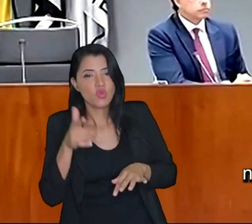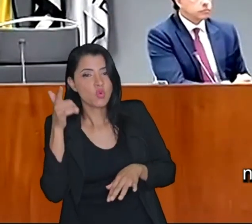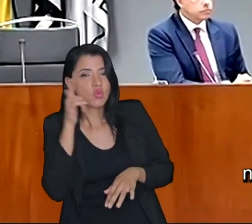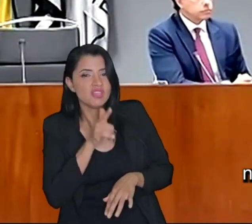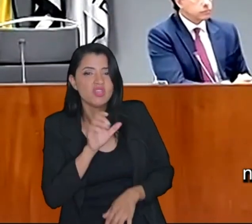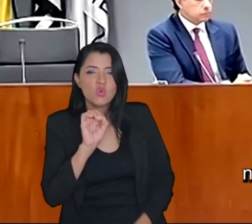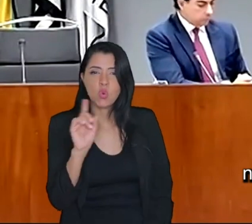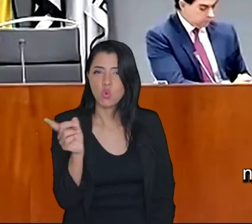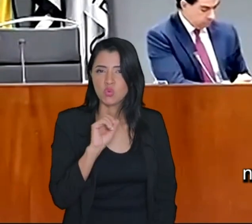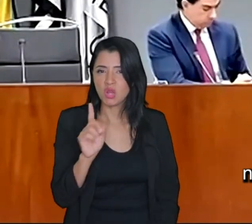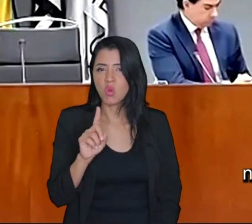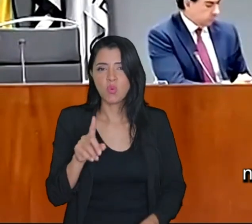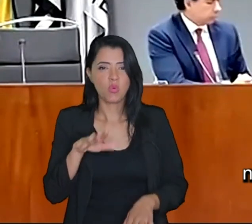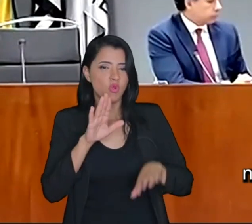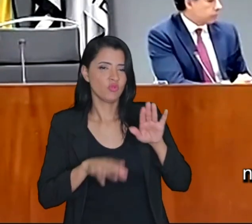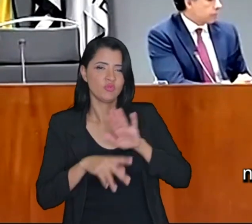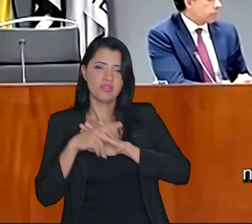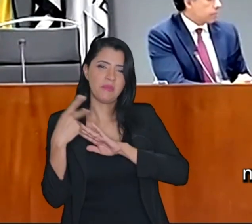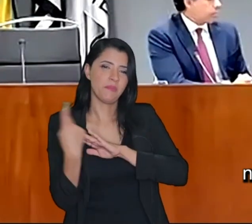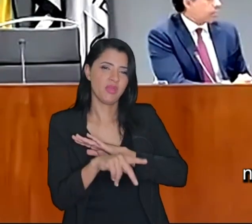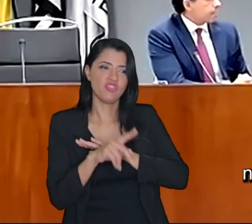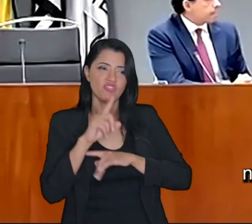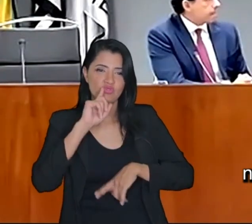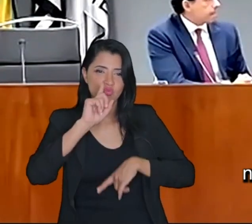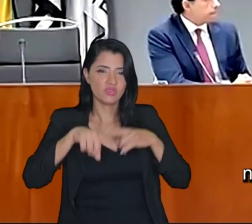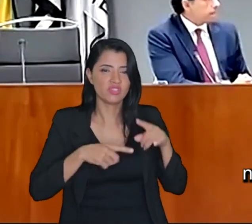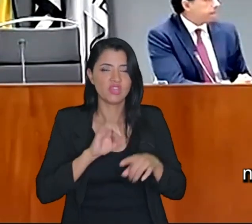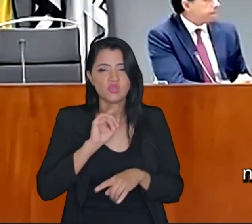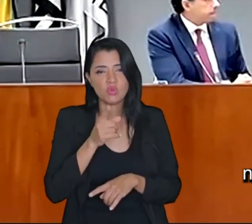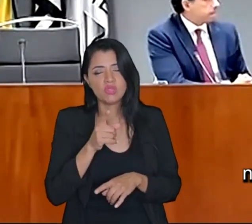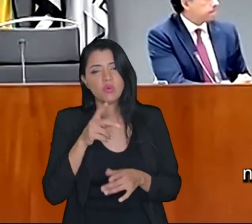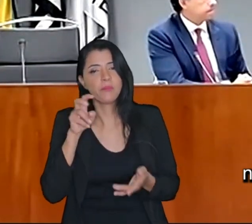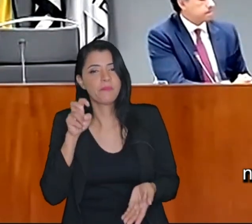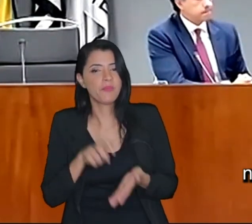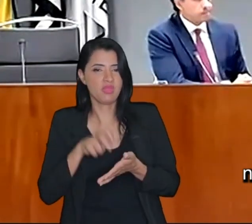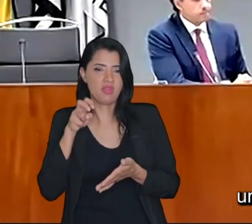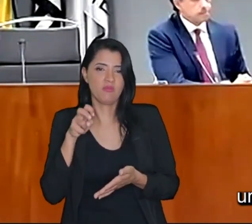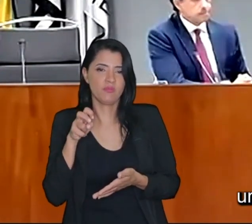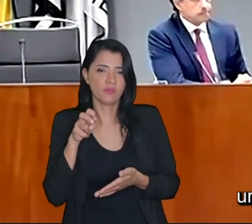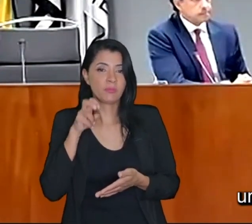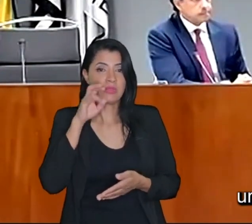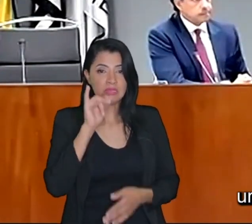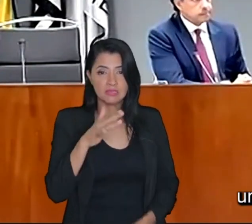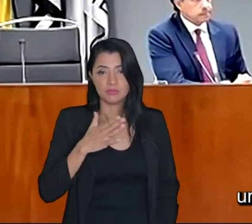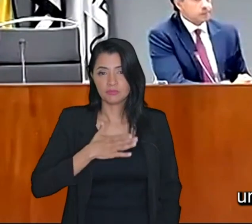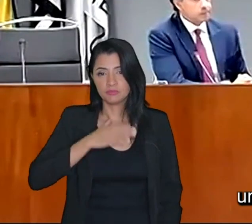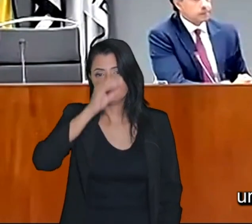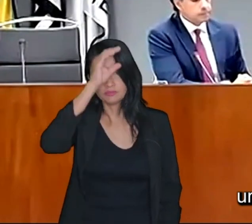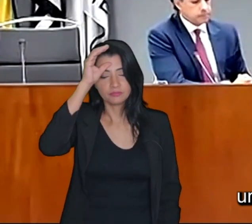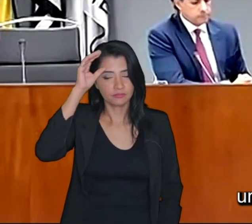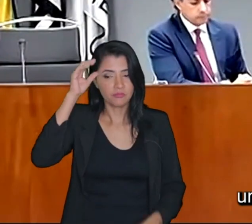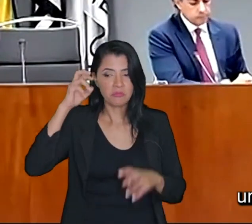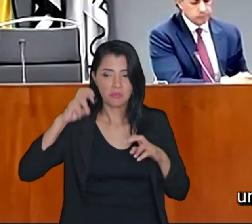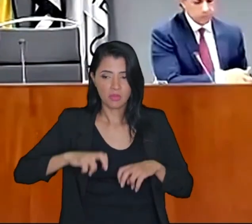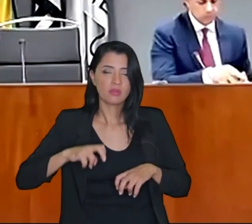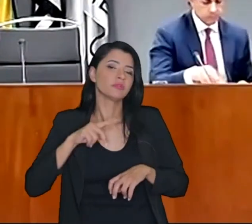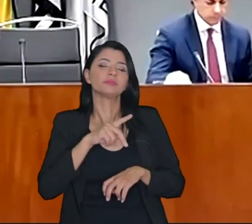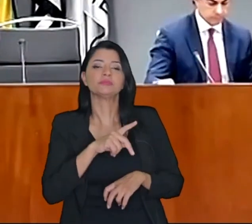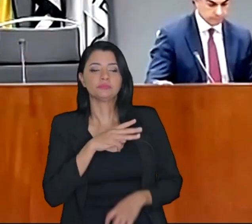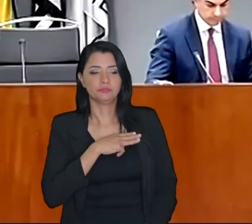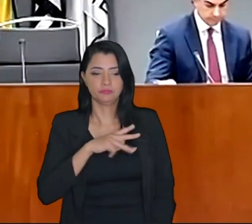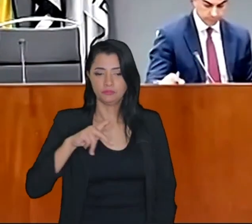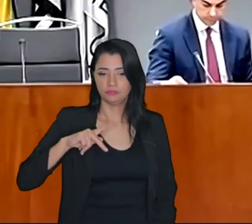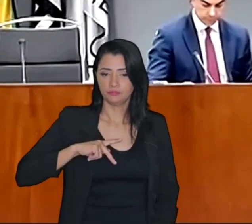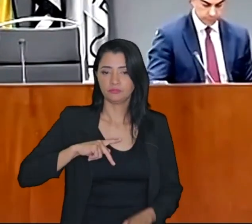benefício não depende do sucesso ou não da instrução penal. Se o meu cliente, se entra com o membro do Ministério Público,